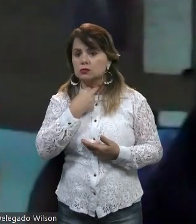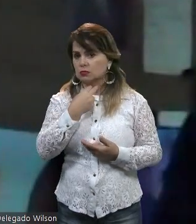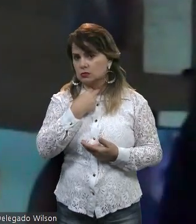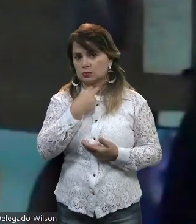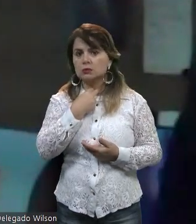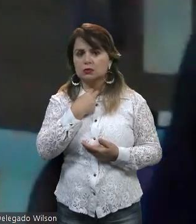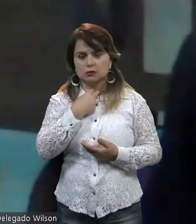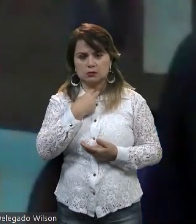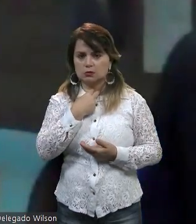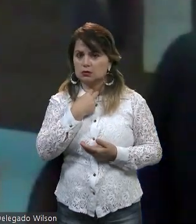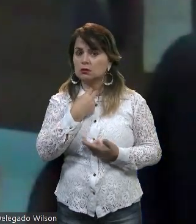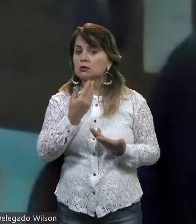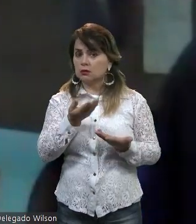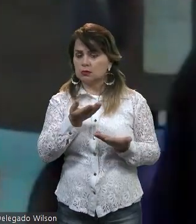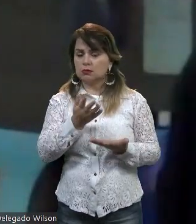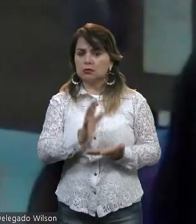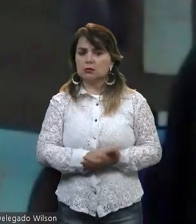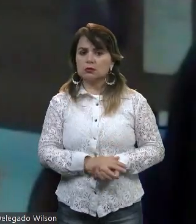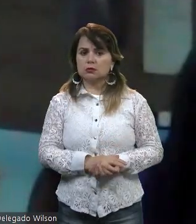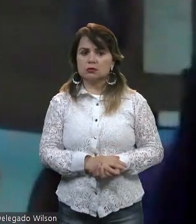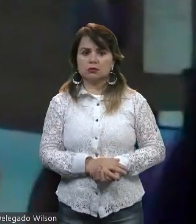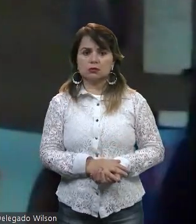Não deveria.